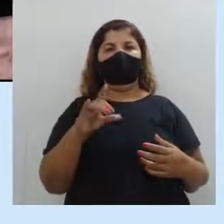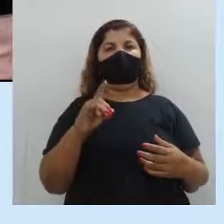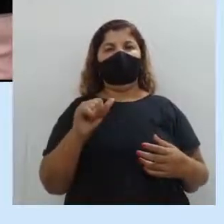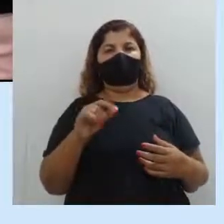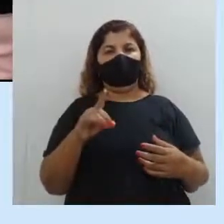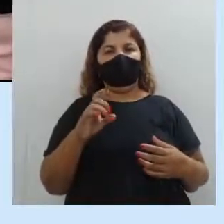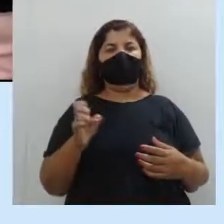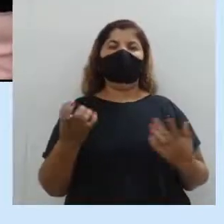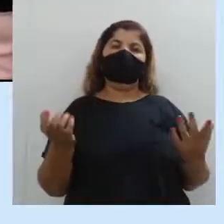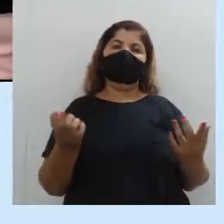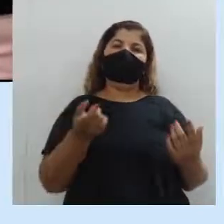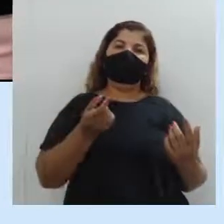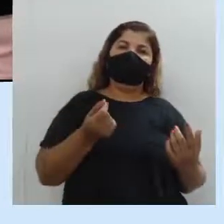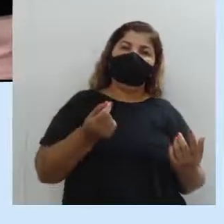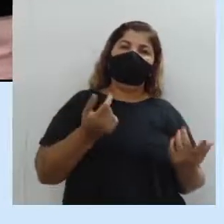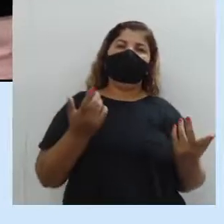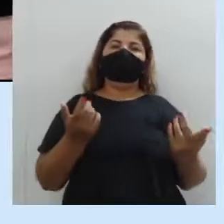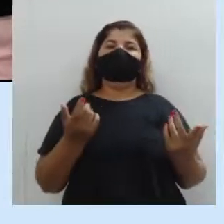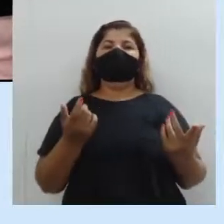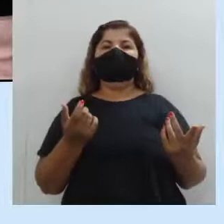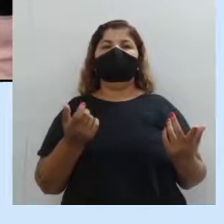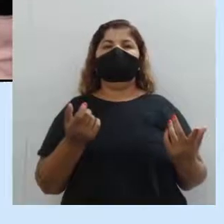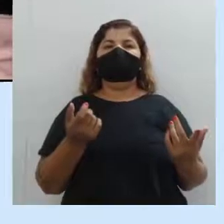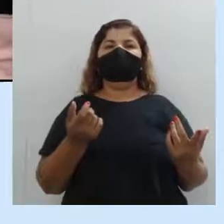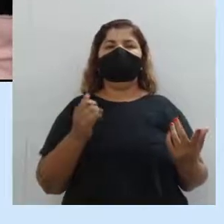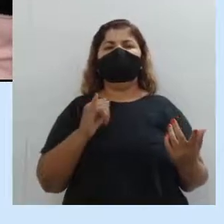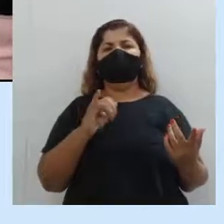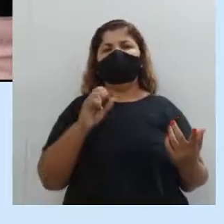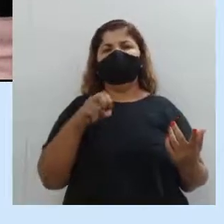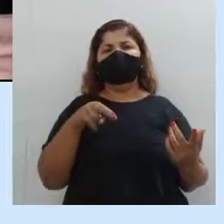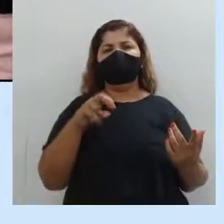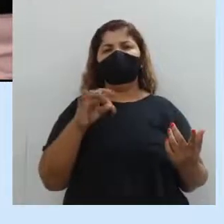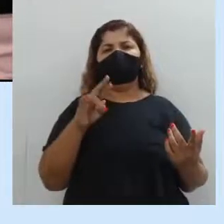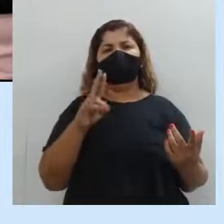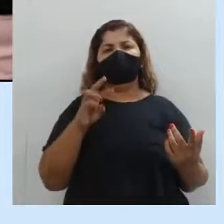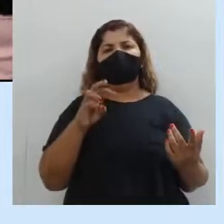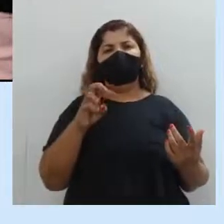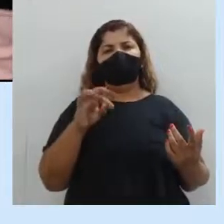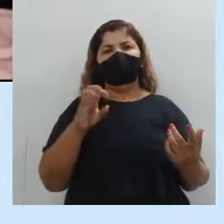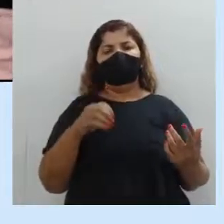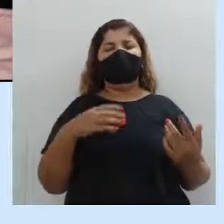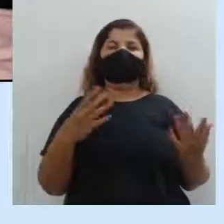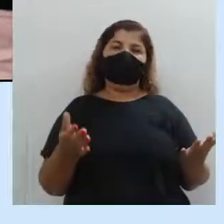de preço, de instrumento. E por exemplo,